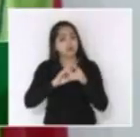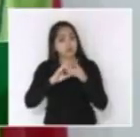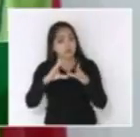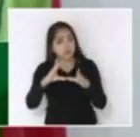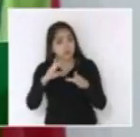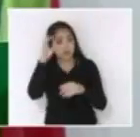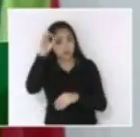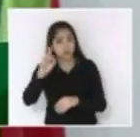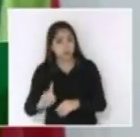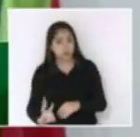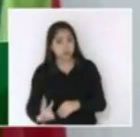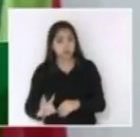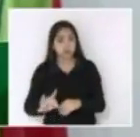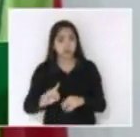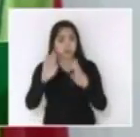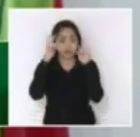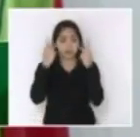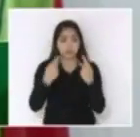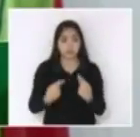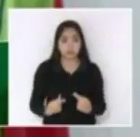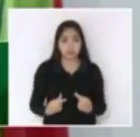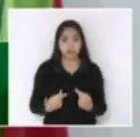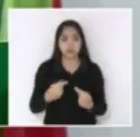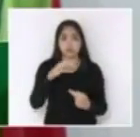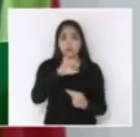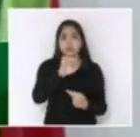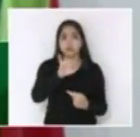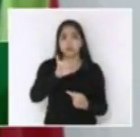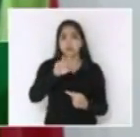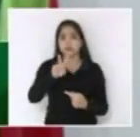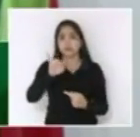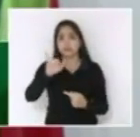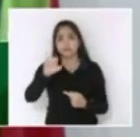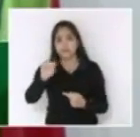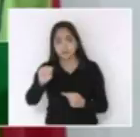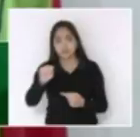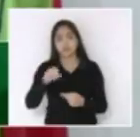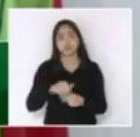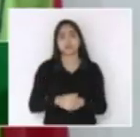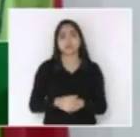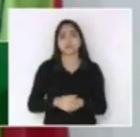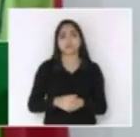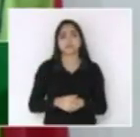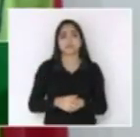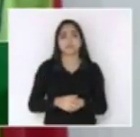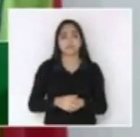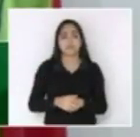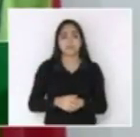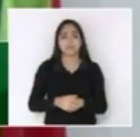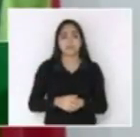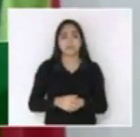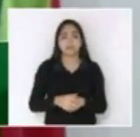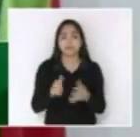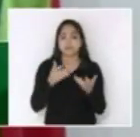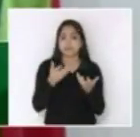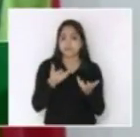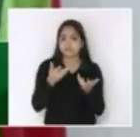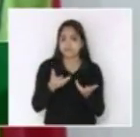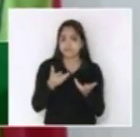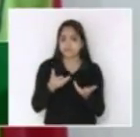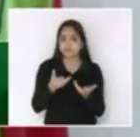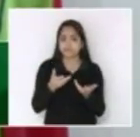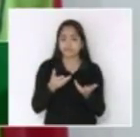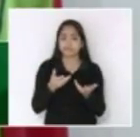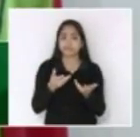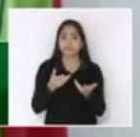com os direitos civis, que começaram a fazer pequenas concessões ao fundamentalismo. Quero fazer um